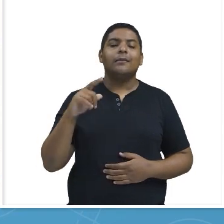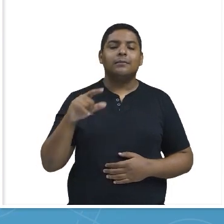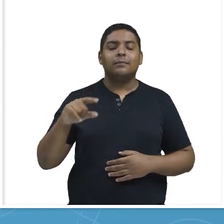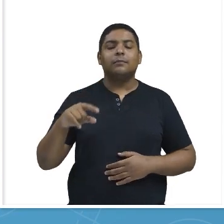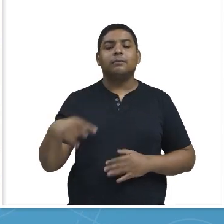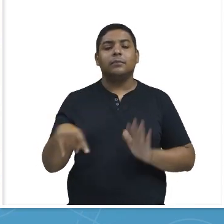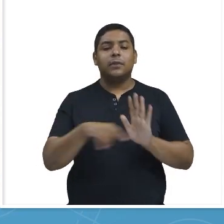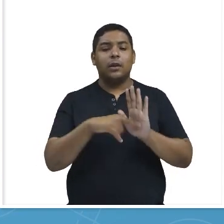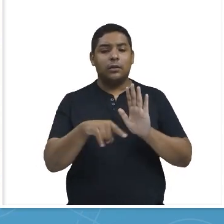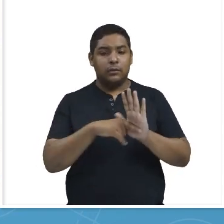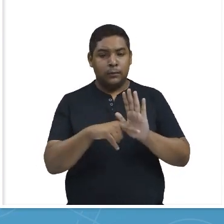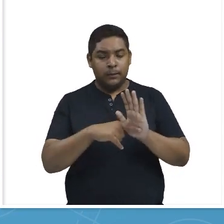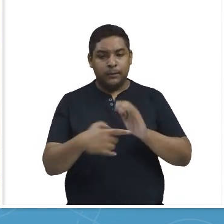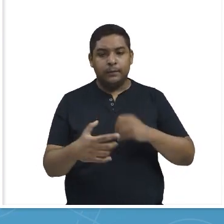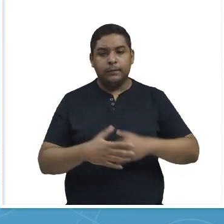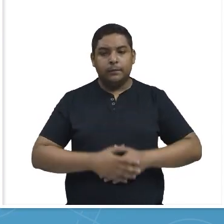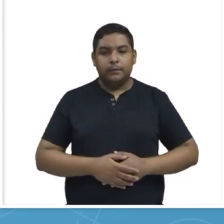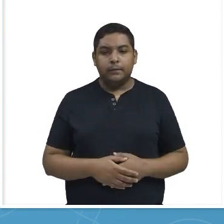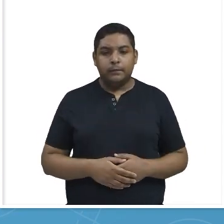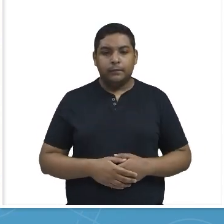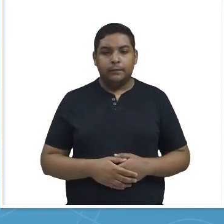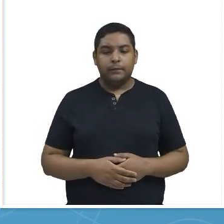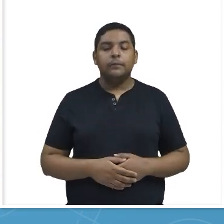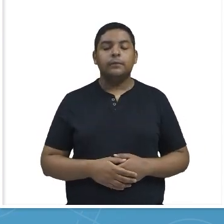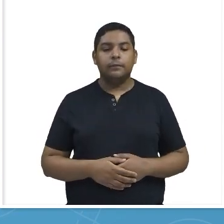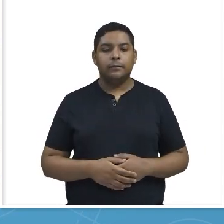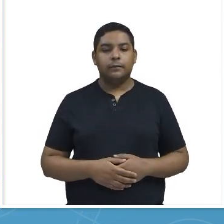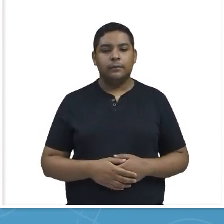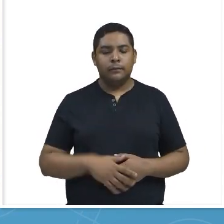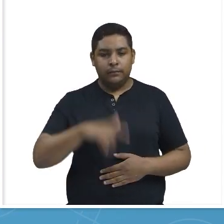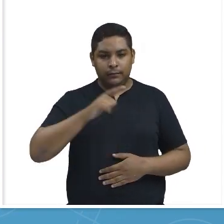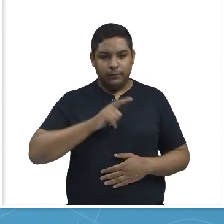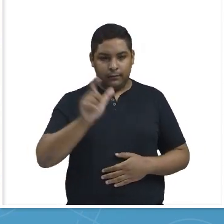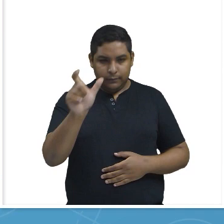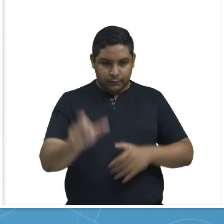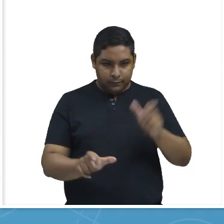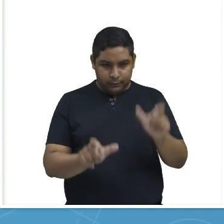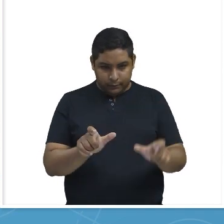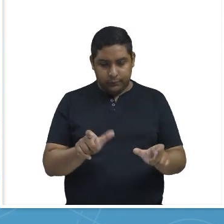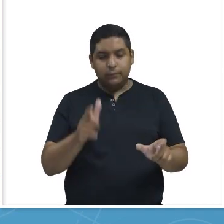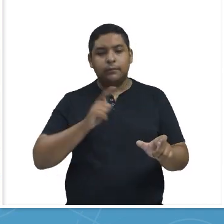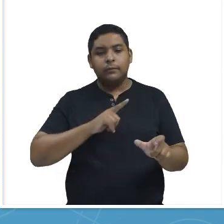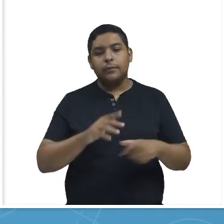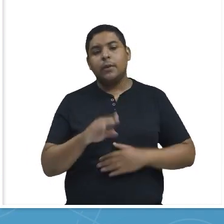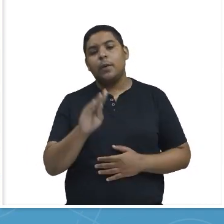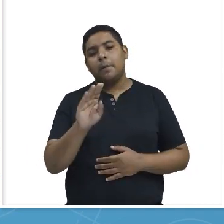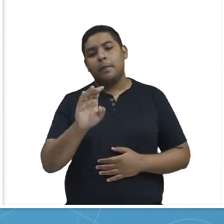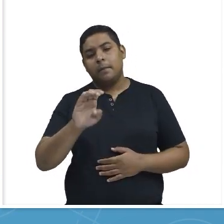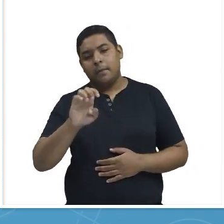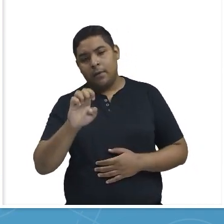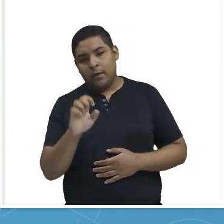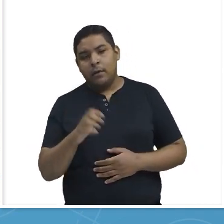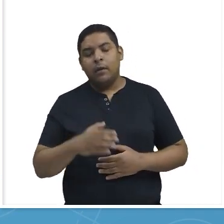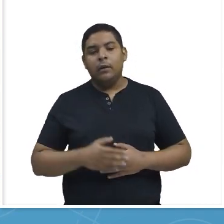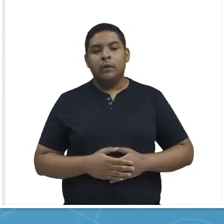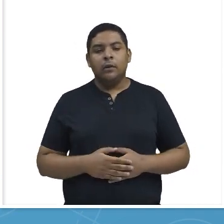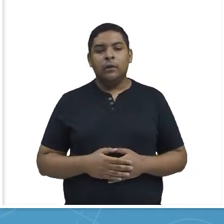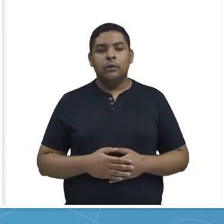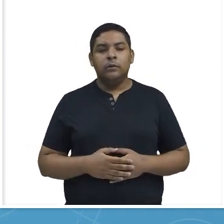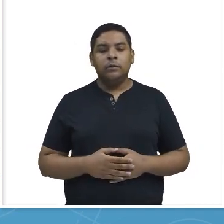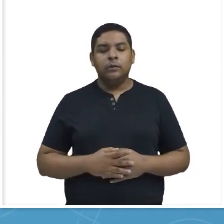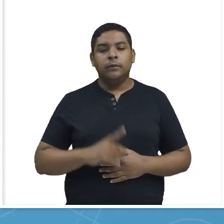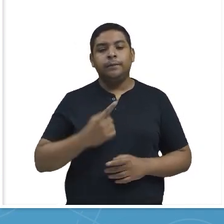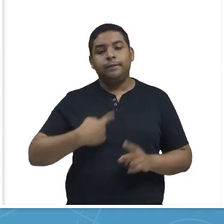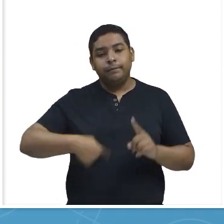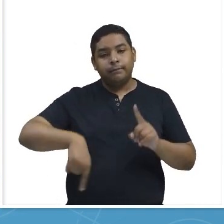os elementos que nós temos aí, ó, sujeito, novamente o be, só que agora o be vem acompanhado